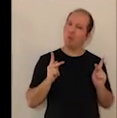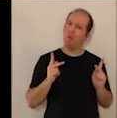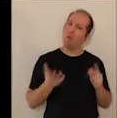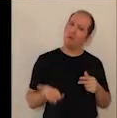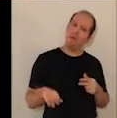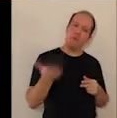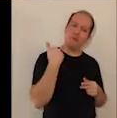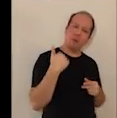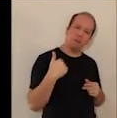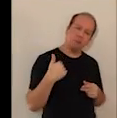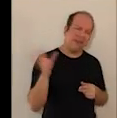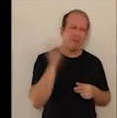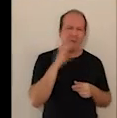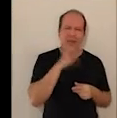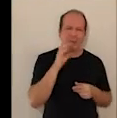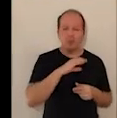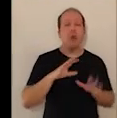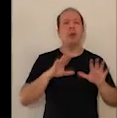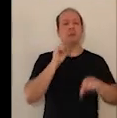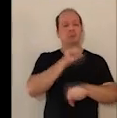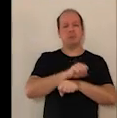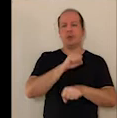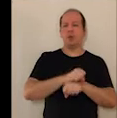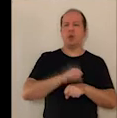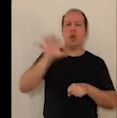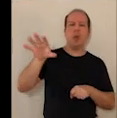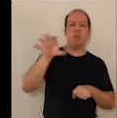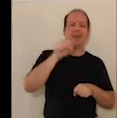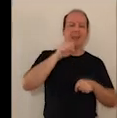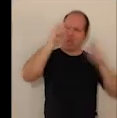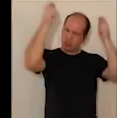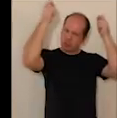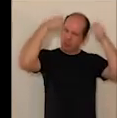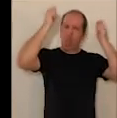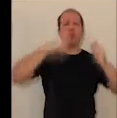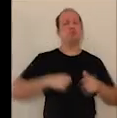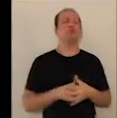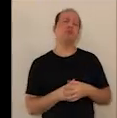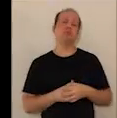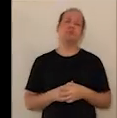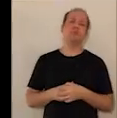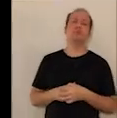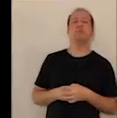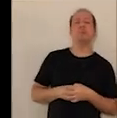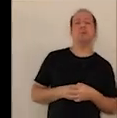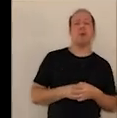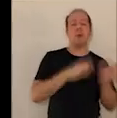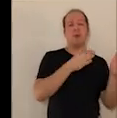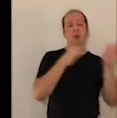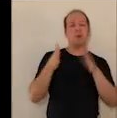a passo acelerado. Espera. Eu só vou pegar o meu chapéu. Leone entra no quarto ao lado.